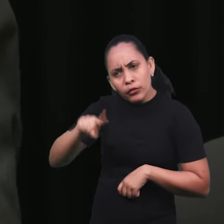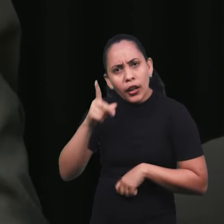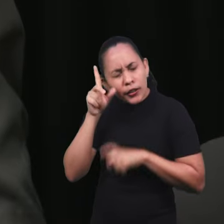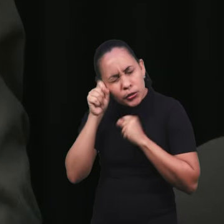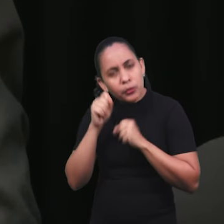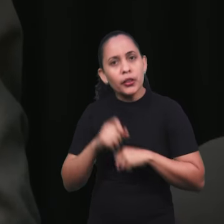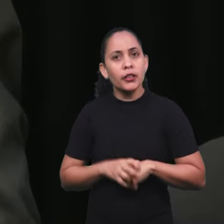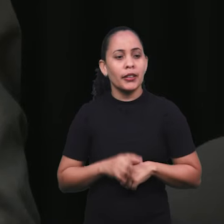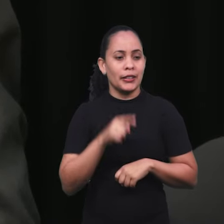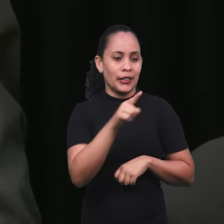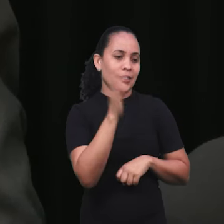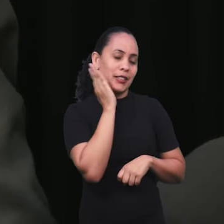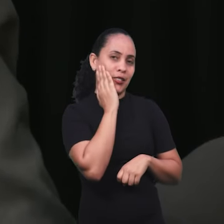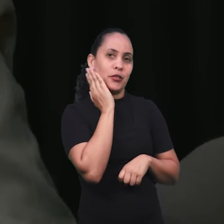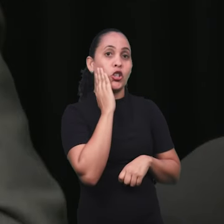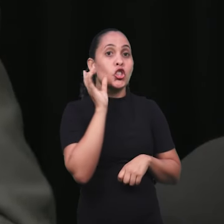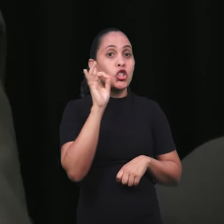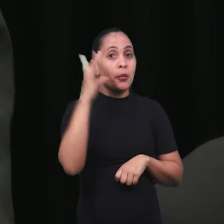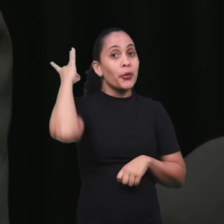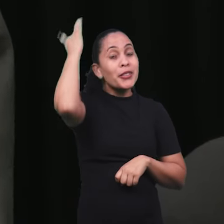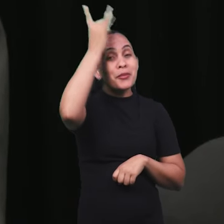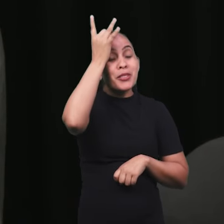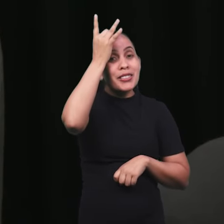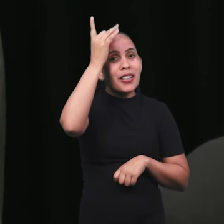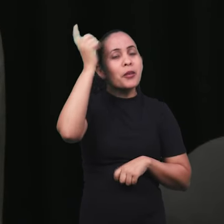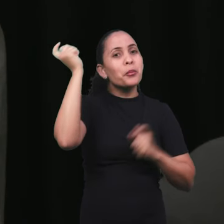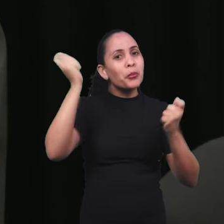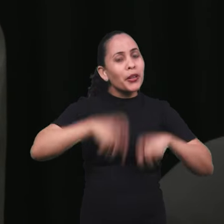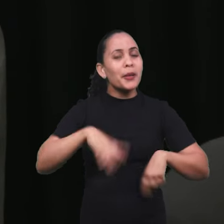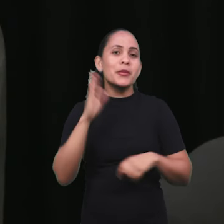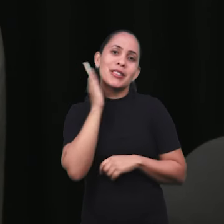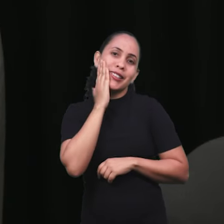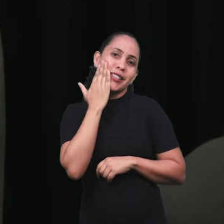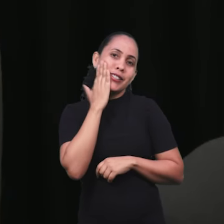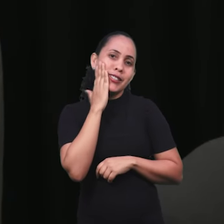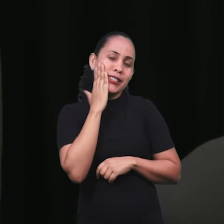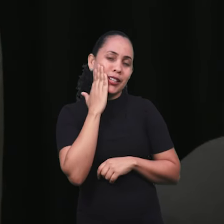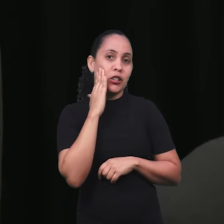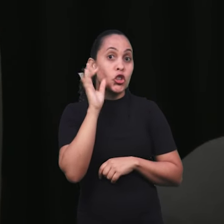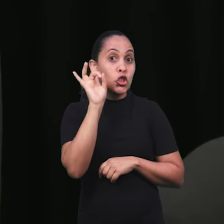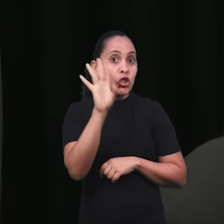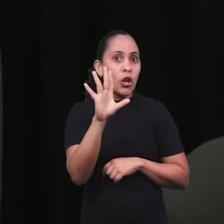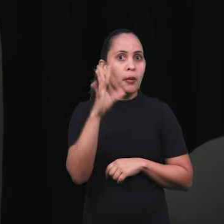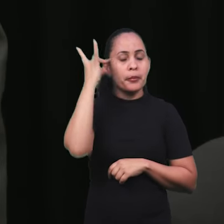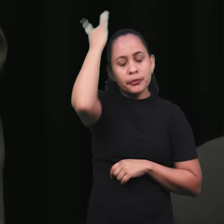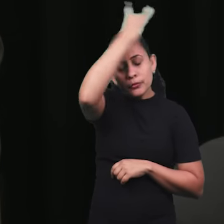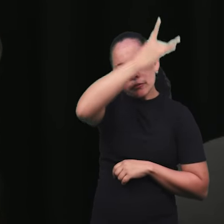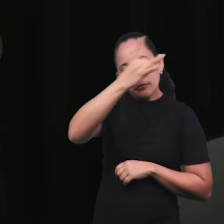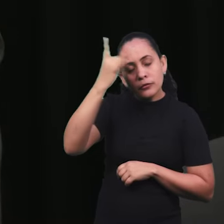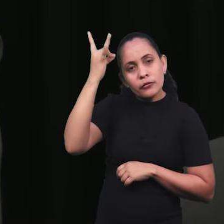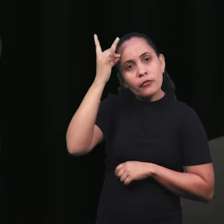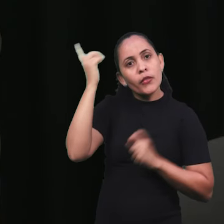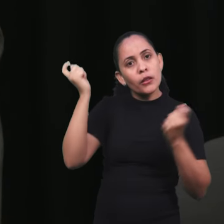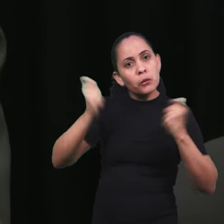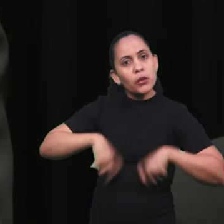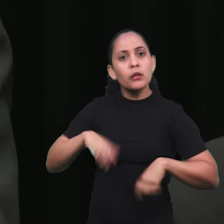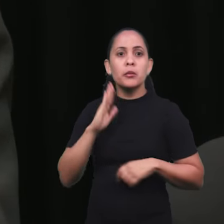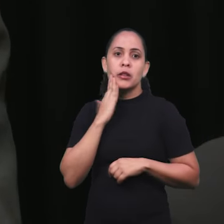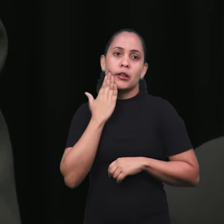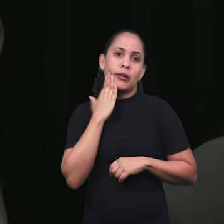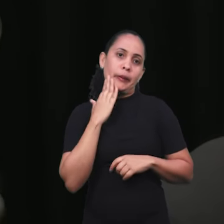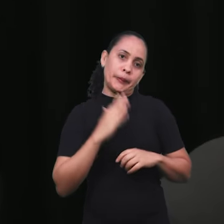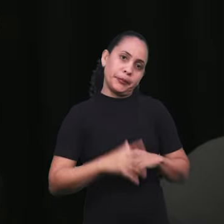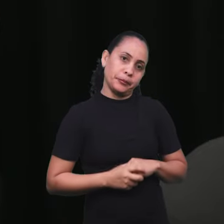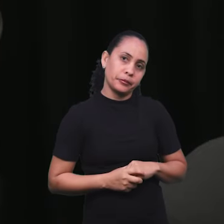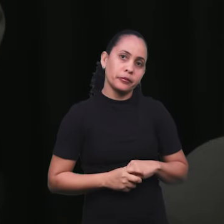ele teve um discernimento naquela hora, porque é só pelo Espírito Santo que o homem tem um discernimento. Só pelo Espírito que o homem